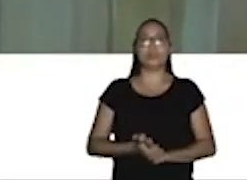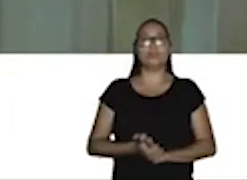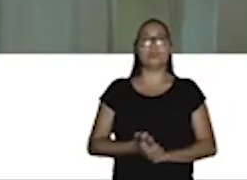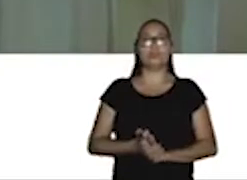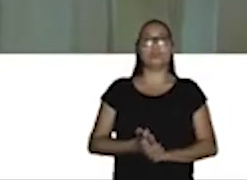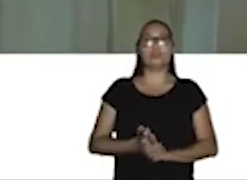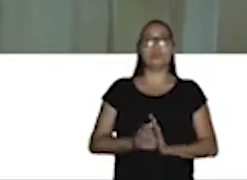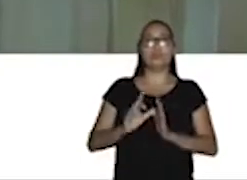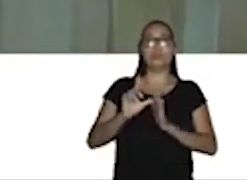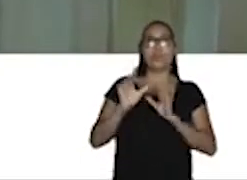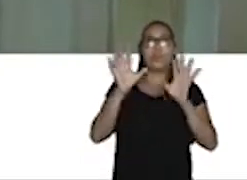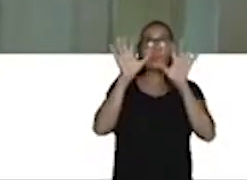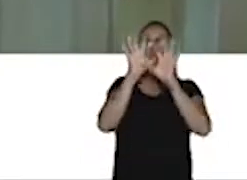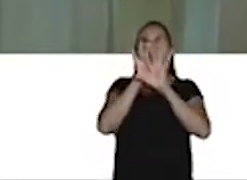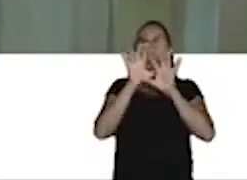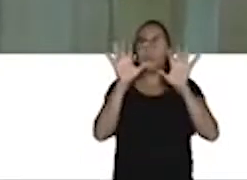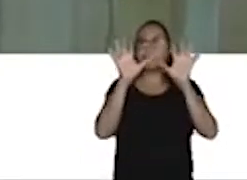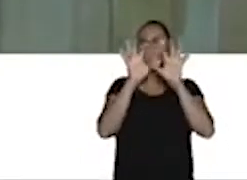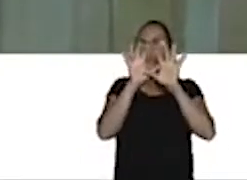Depois o lusco-fusco.